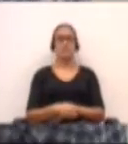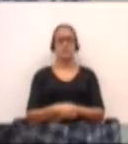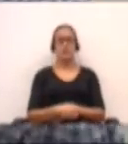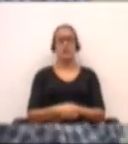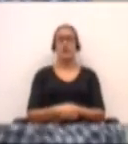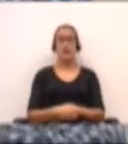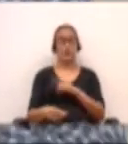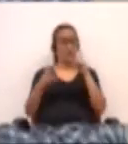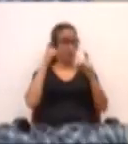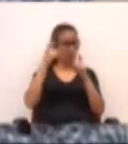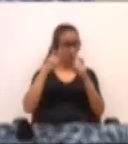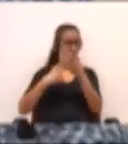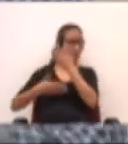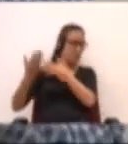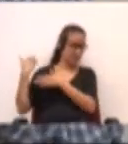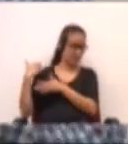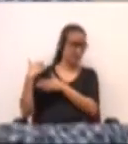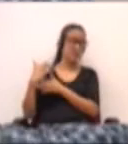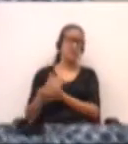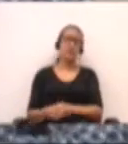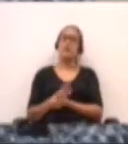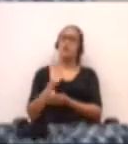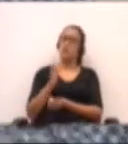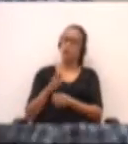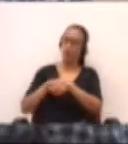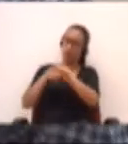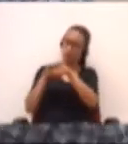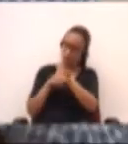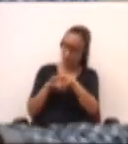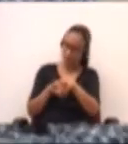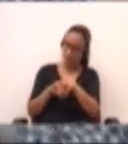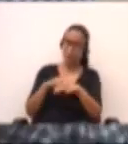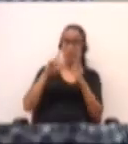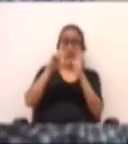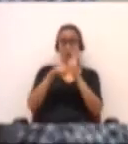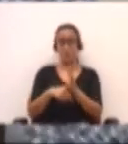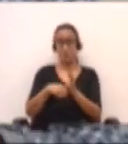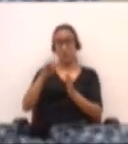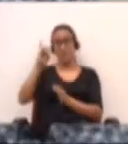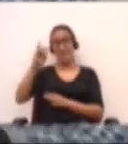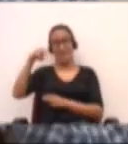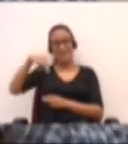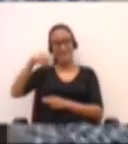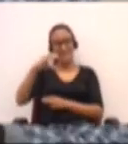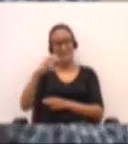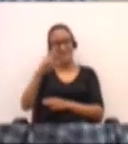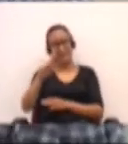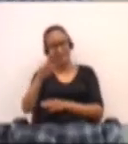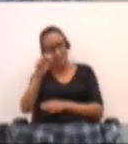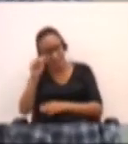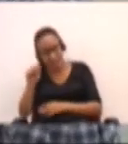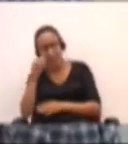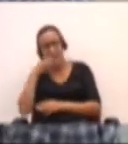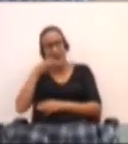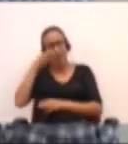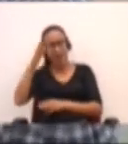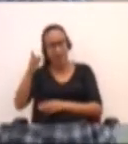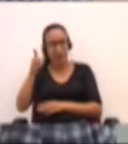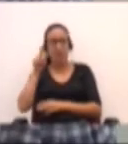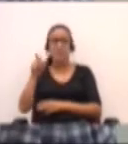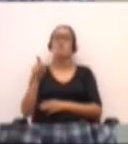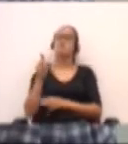vocês. Depois nós fomos ao INCRA, quando o Elton disse que vocês ficassem tranquilos, que eles viriam ver a